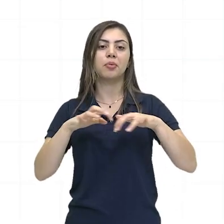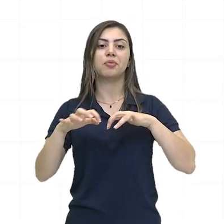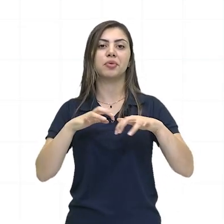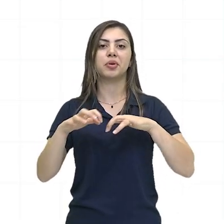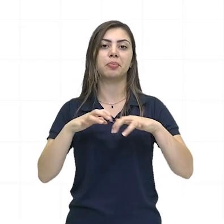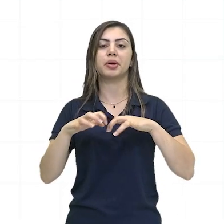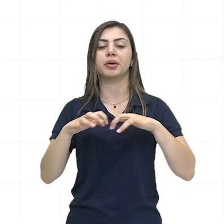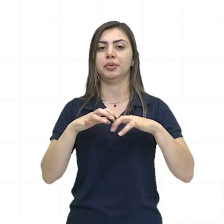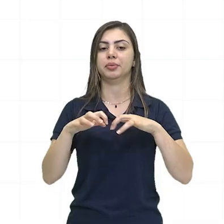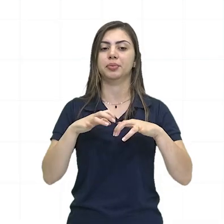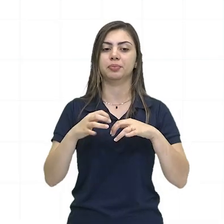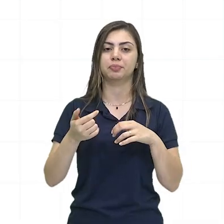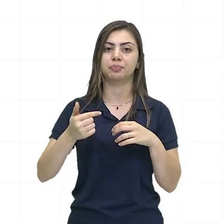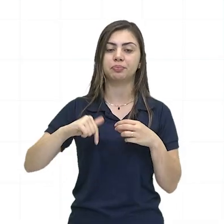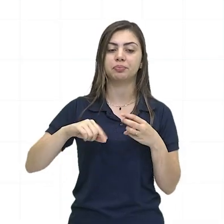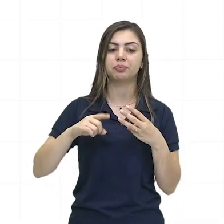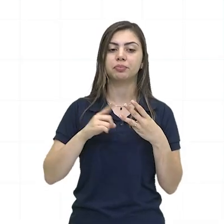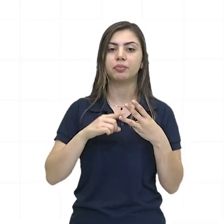mecânicos. Nós temos os